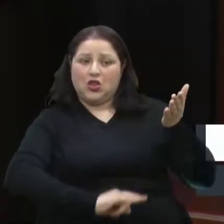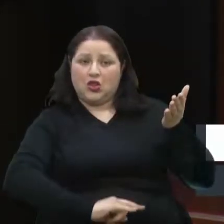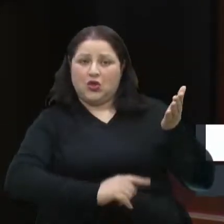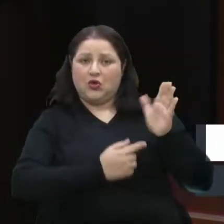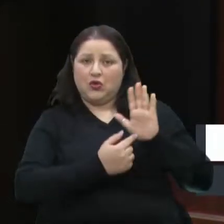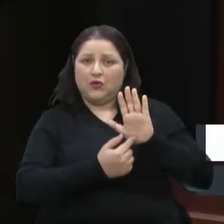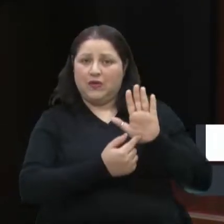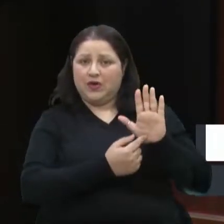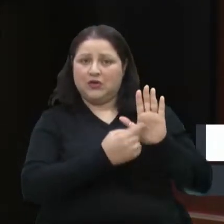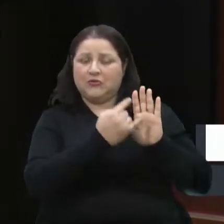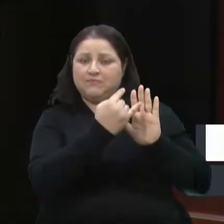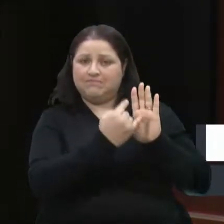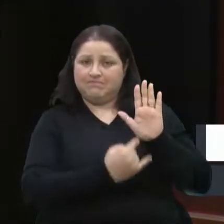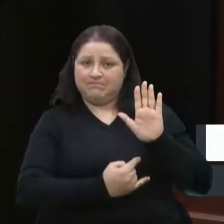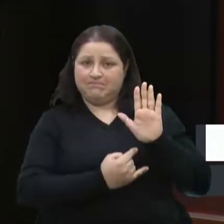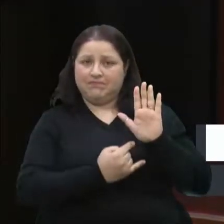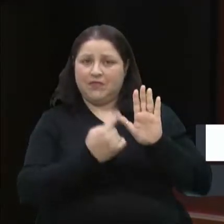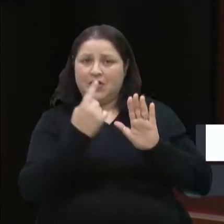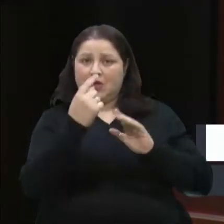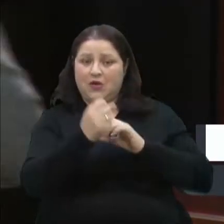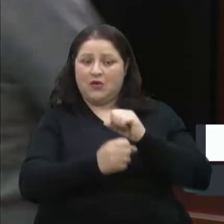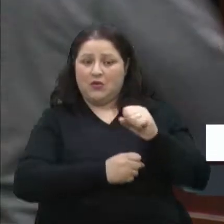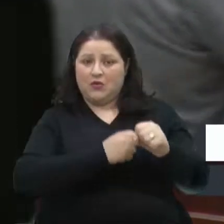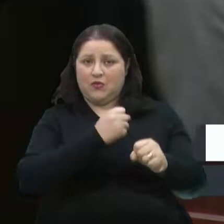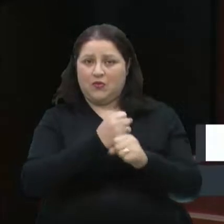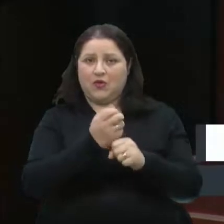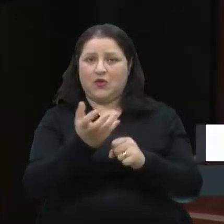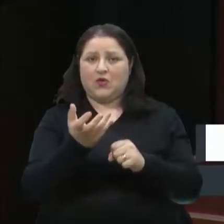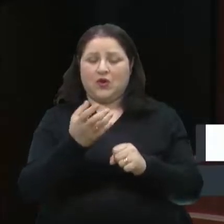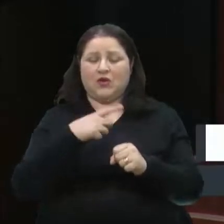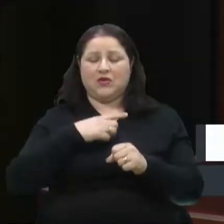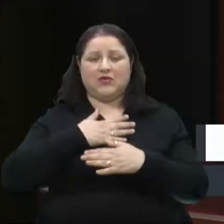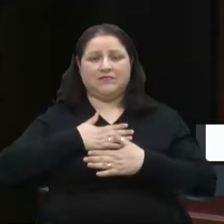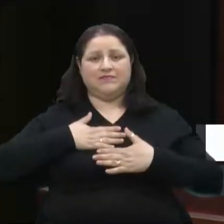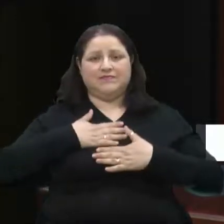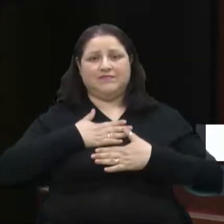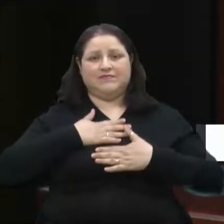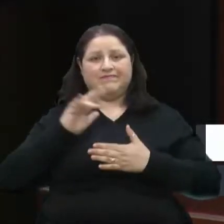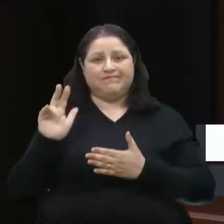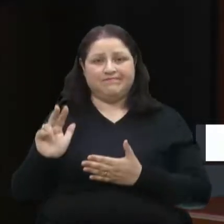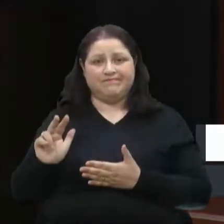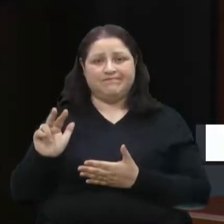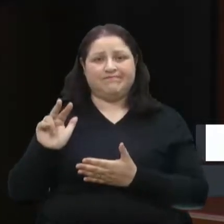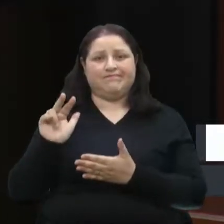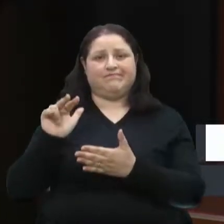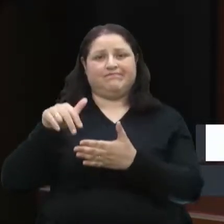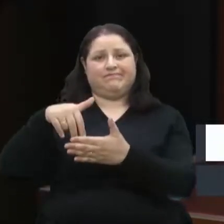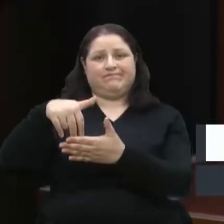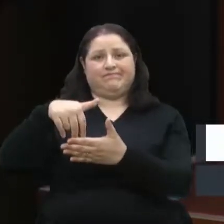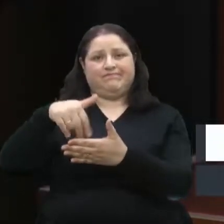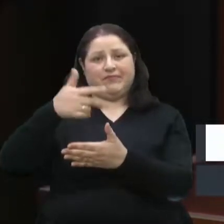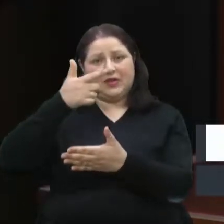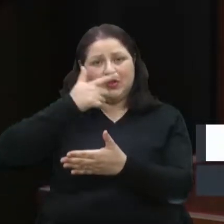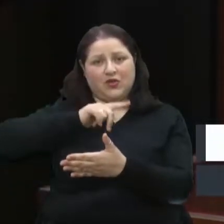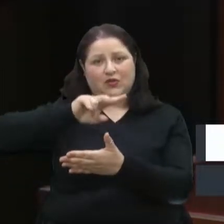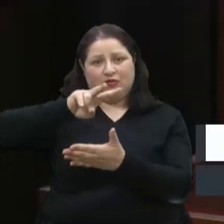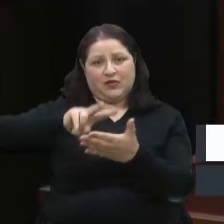senhores, que daqui a um ano eu quero ter o prazer de vir aqui nessa tribuna e lê-lo